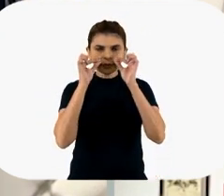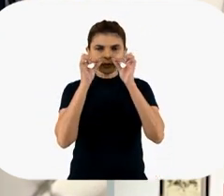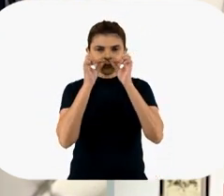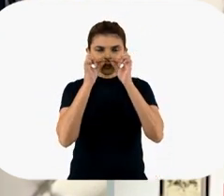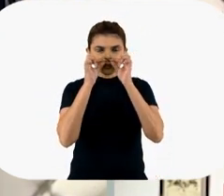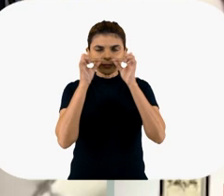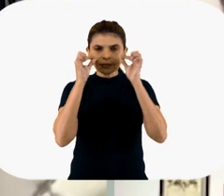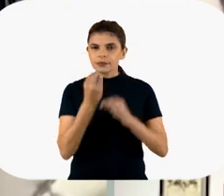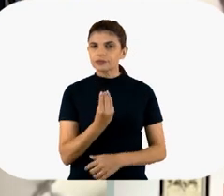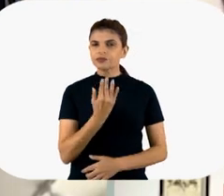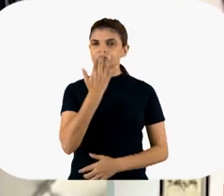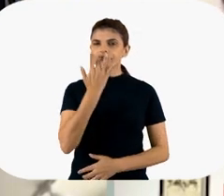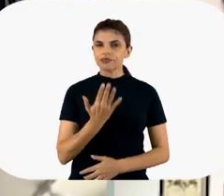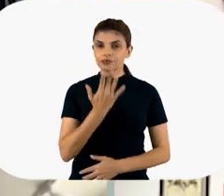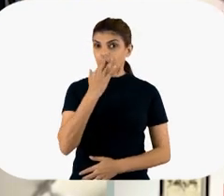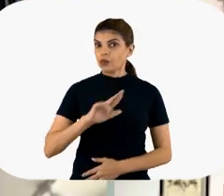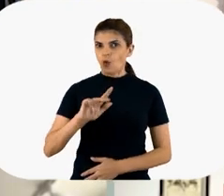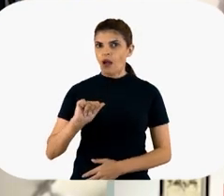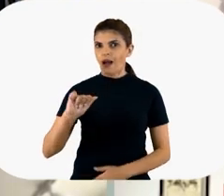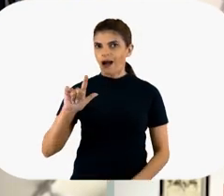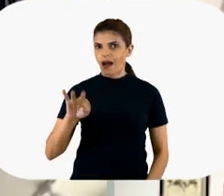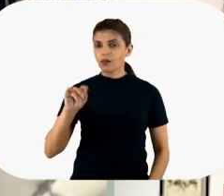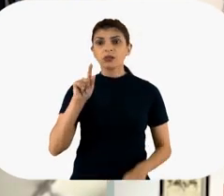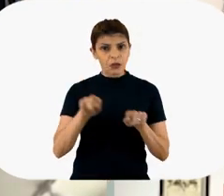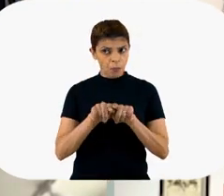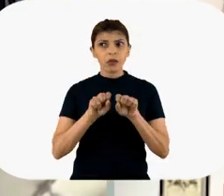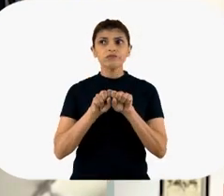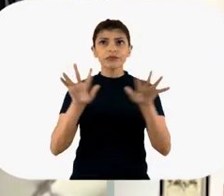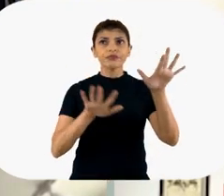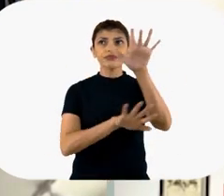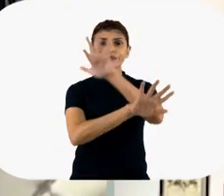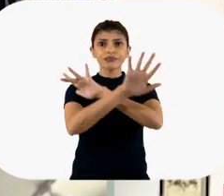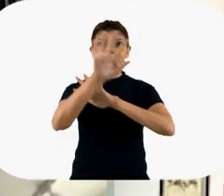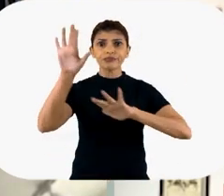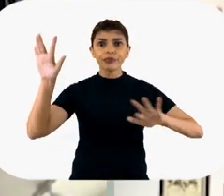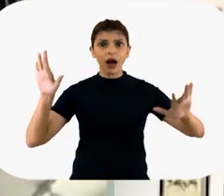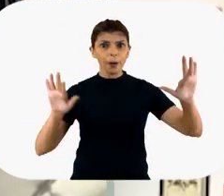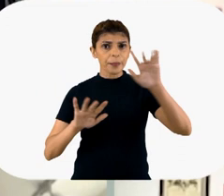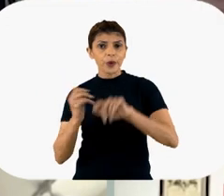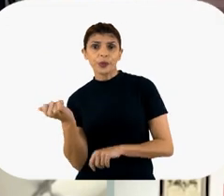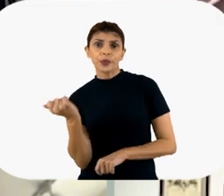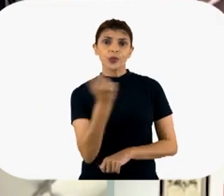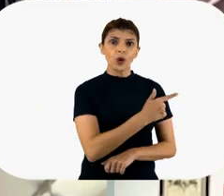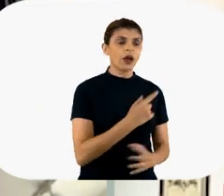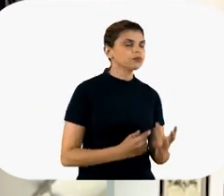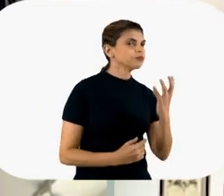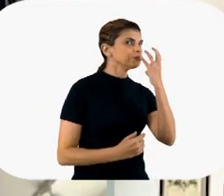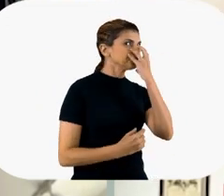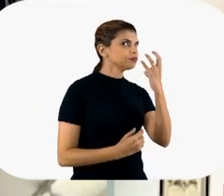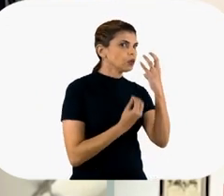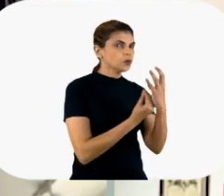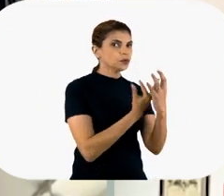de alto fluxo, ele também contamina o ambiente até talvez mais do que o catéter de alto fluxo,